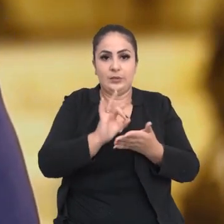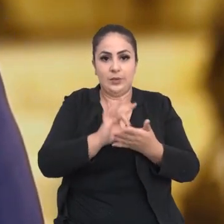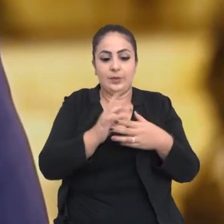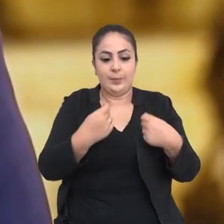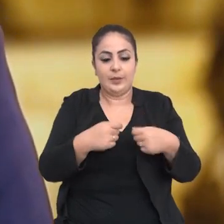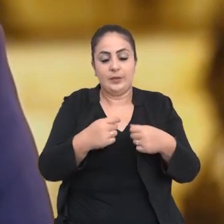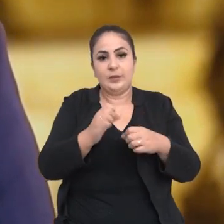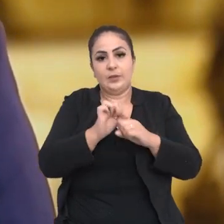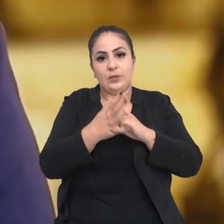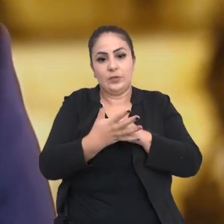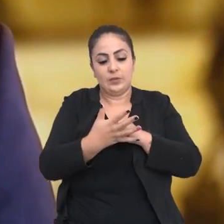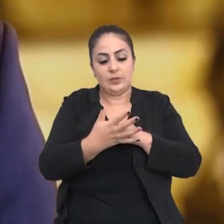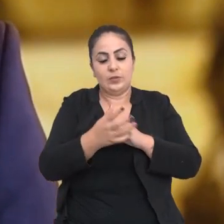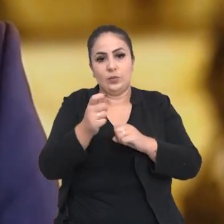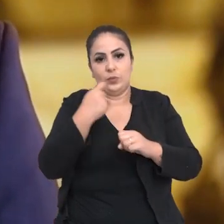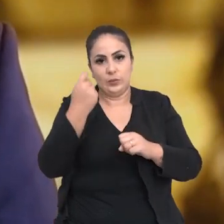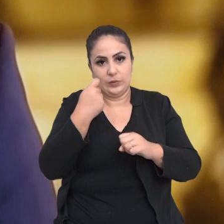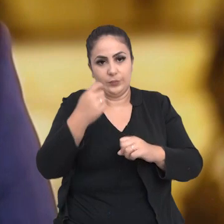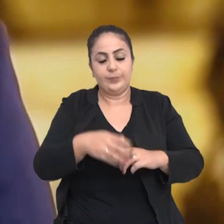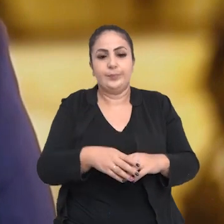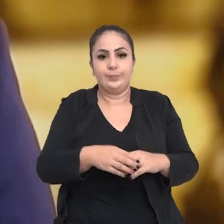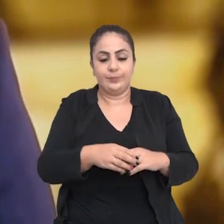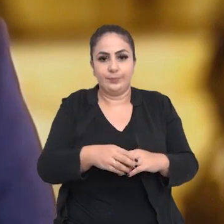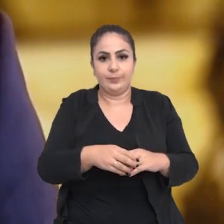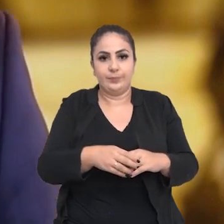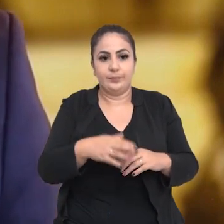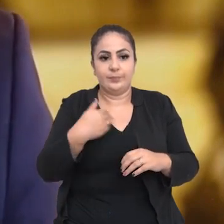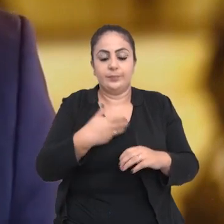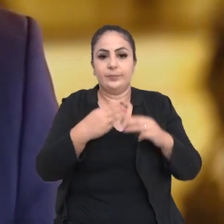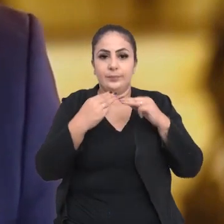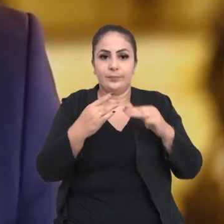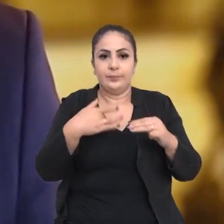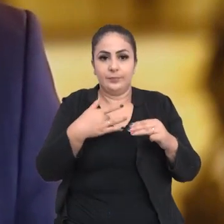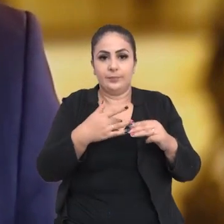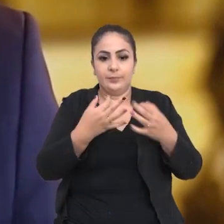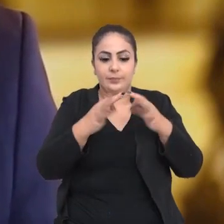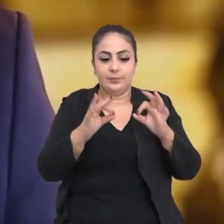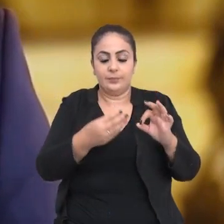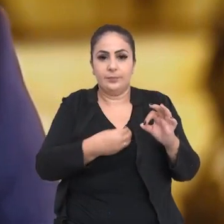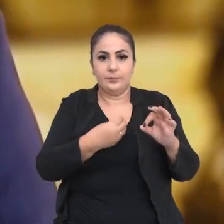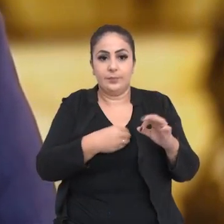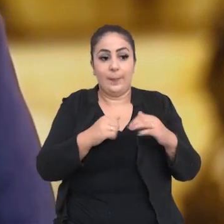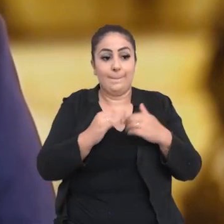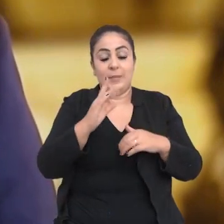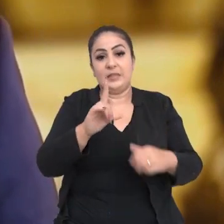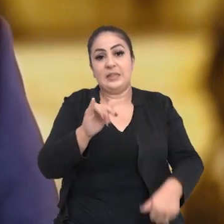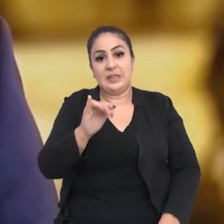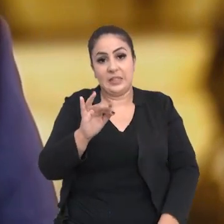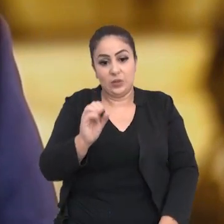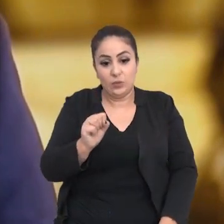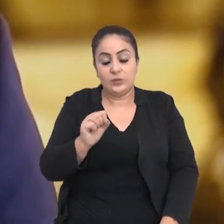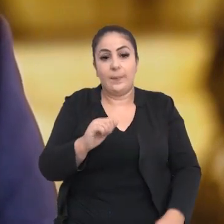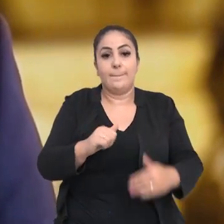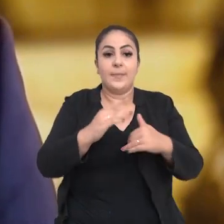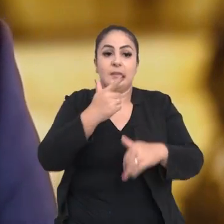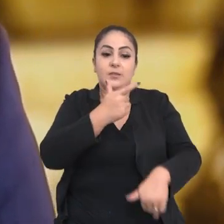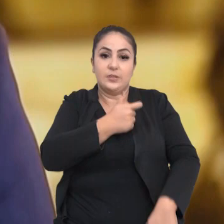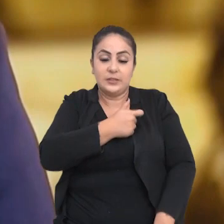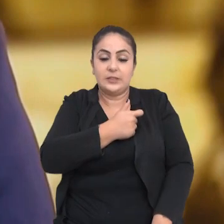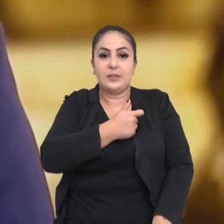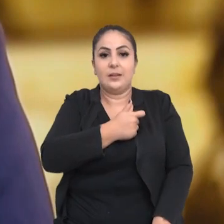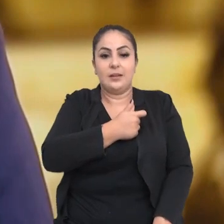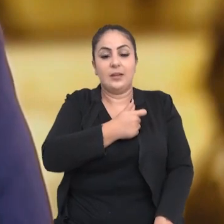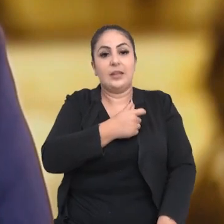da Covid-19 no Rio Grande do Sul. A nossa missão é de salvar vidas, com mais leitos, com mais